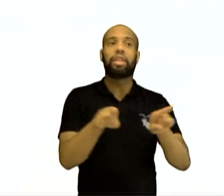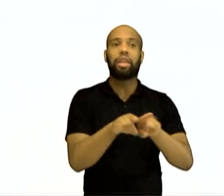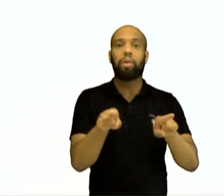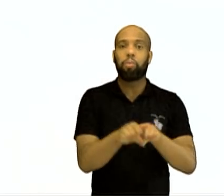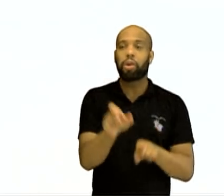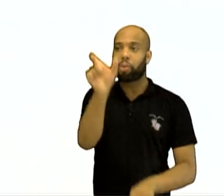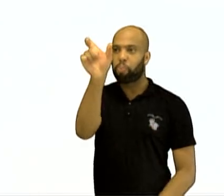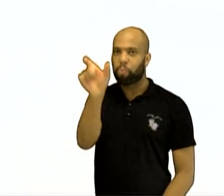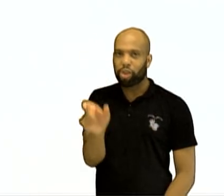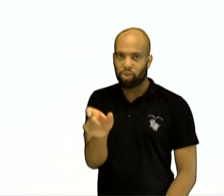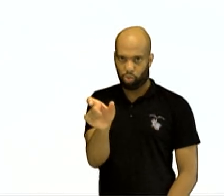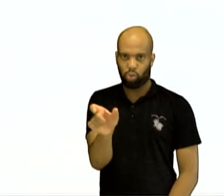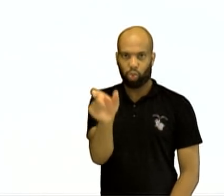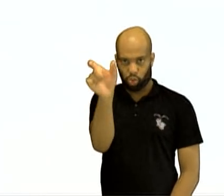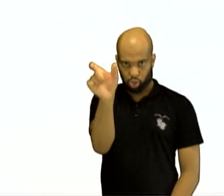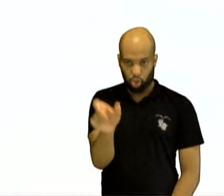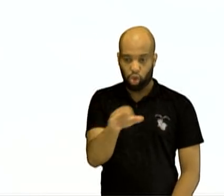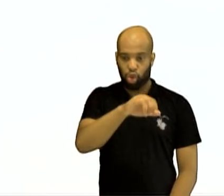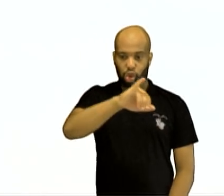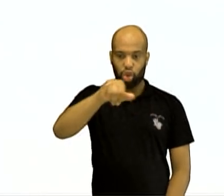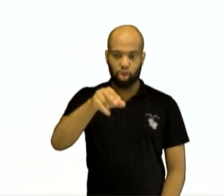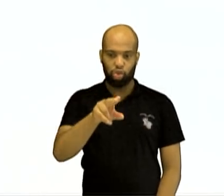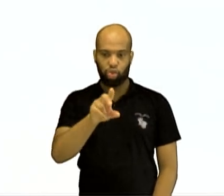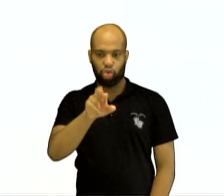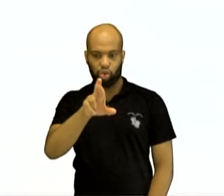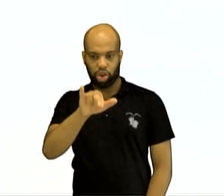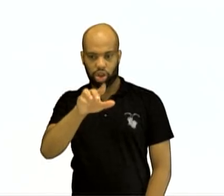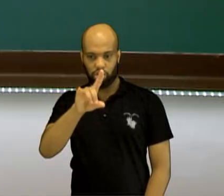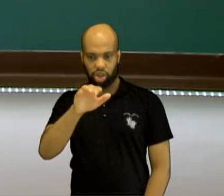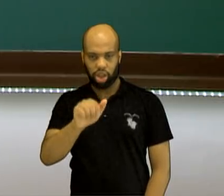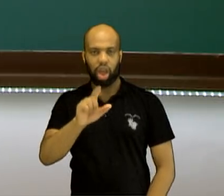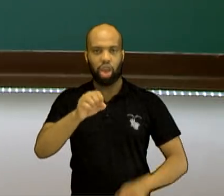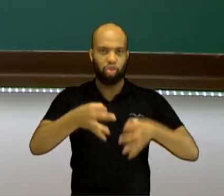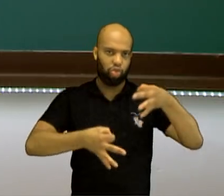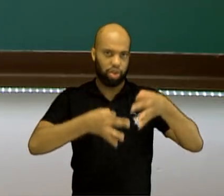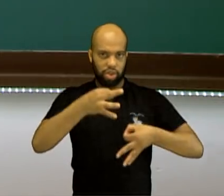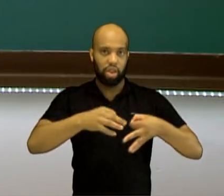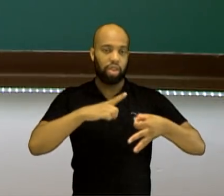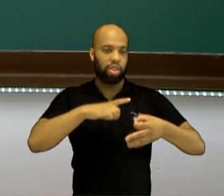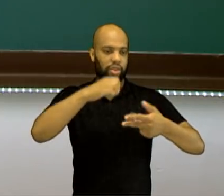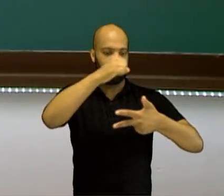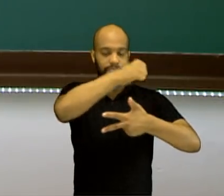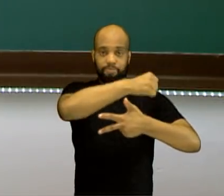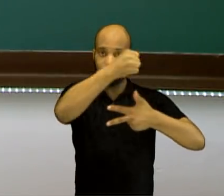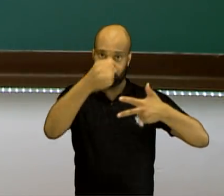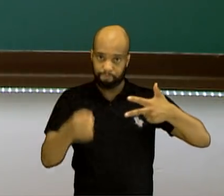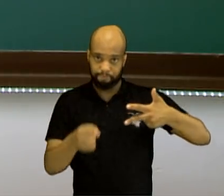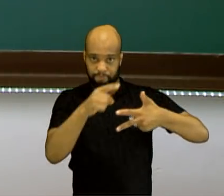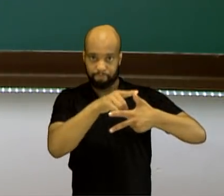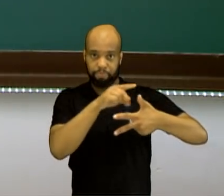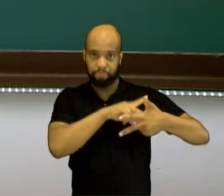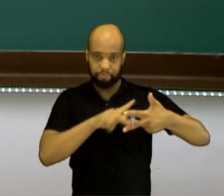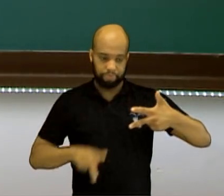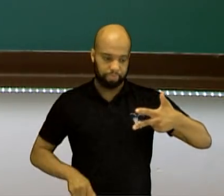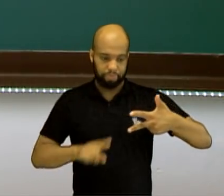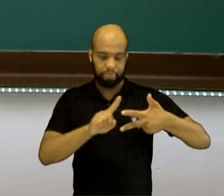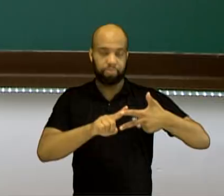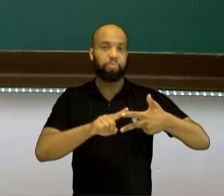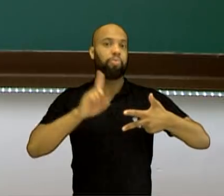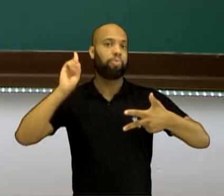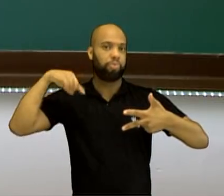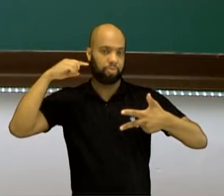pessoa jurídica, né, faz parte do judiciário e é formada pelos três poderes, o legislativo, o executivo